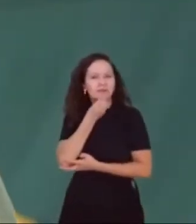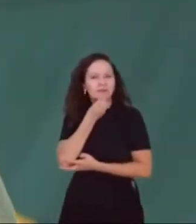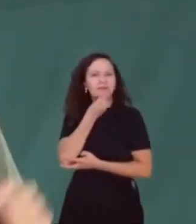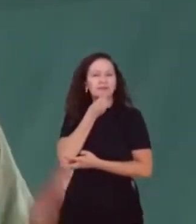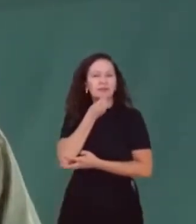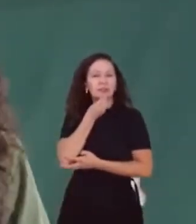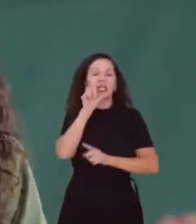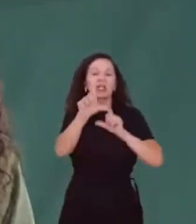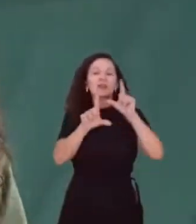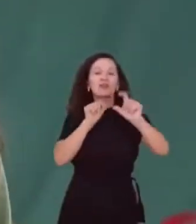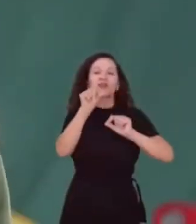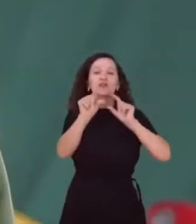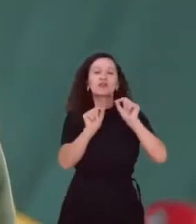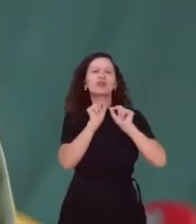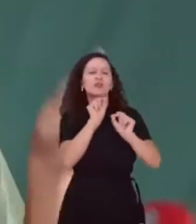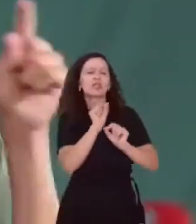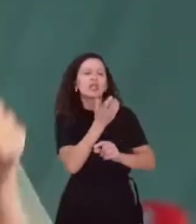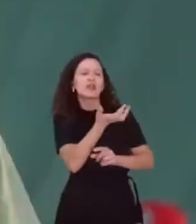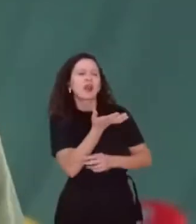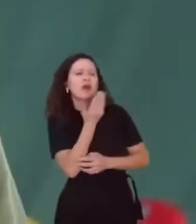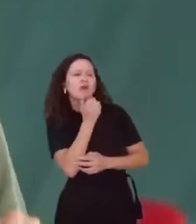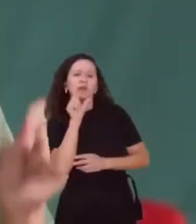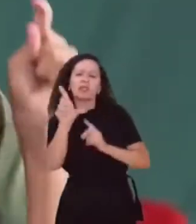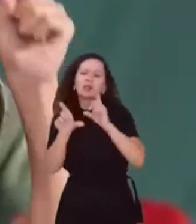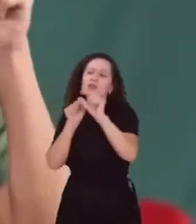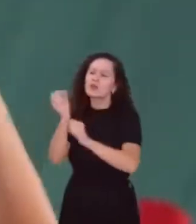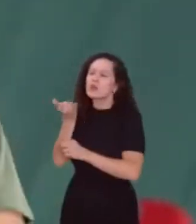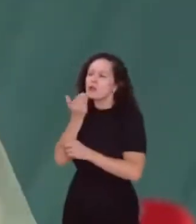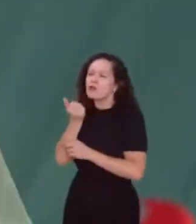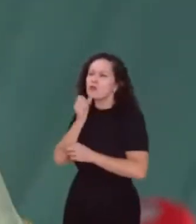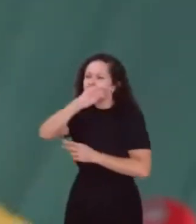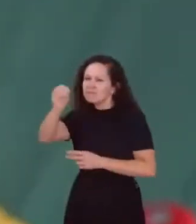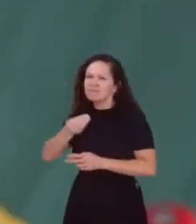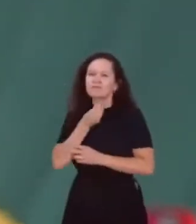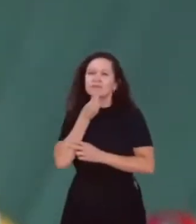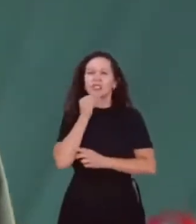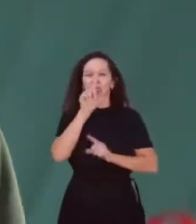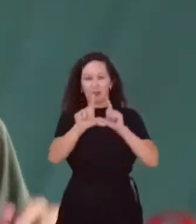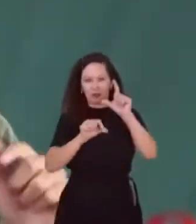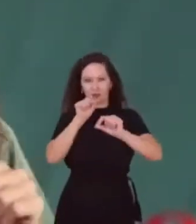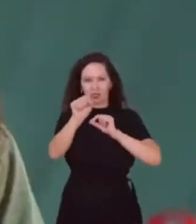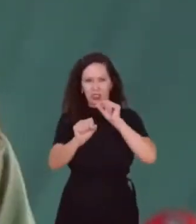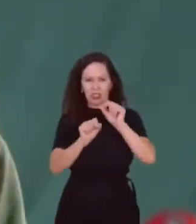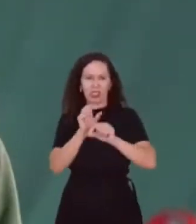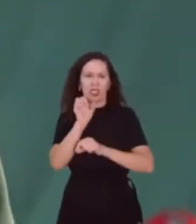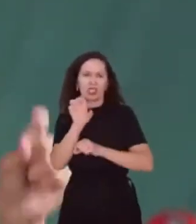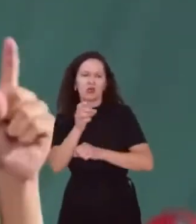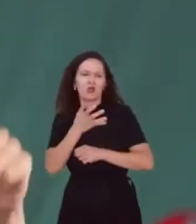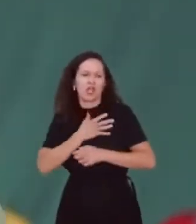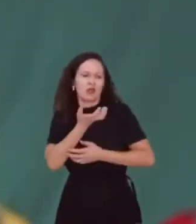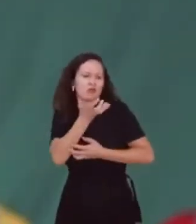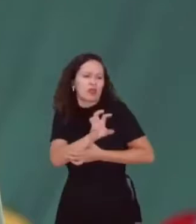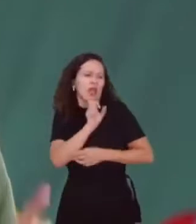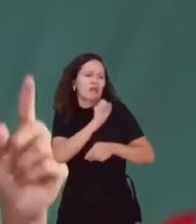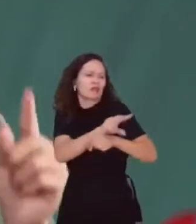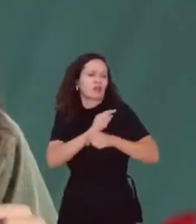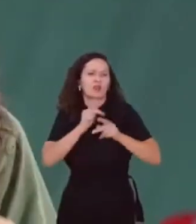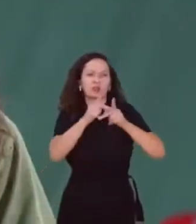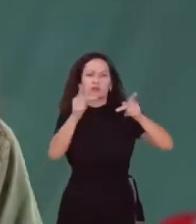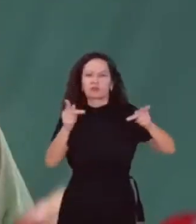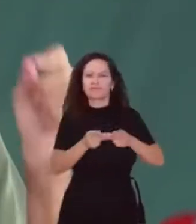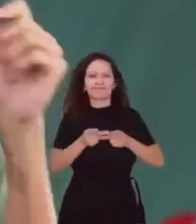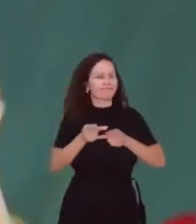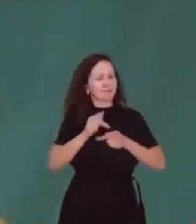comer. A oportunidade de escolher não colocar veneno no prato. A oportunidade de escolher